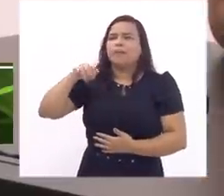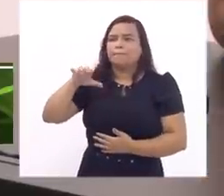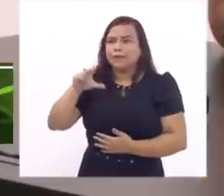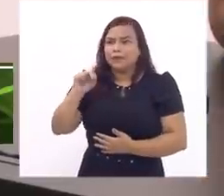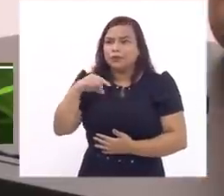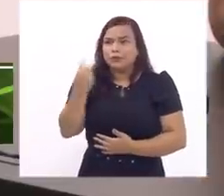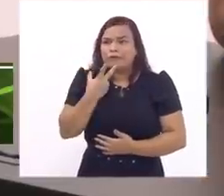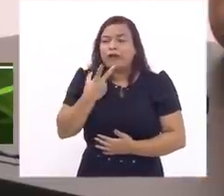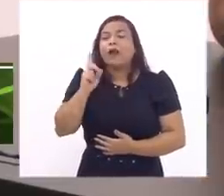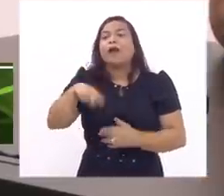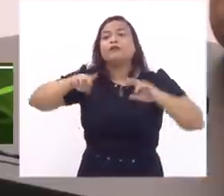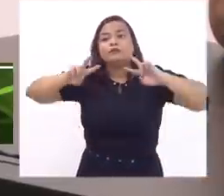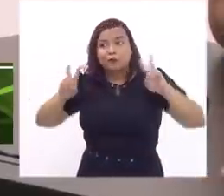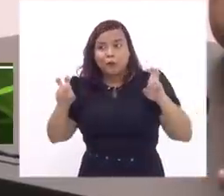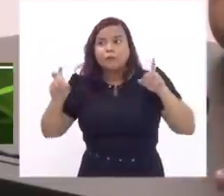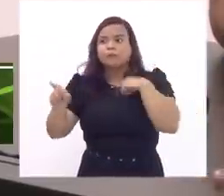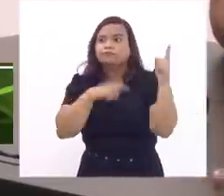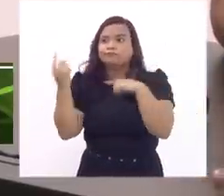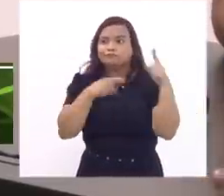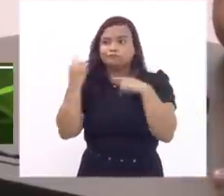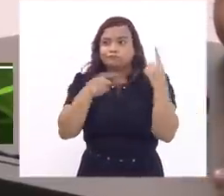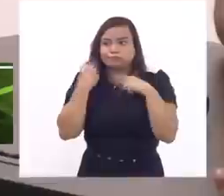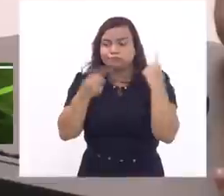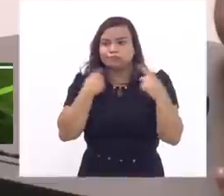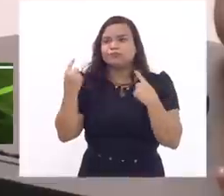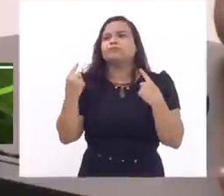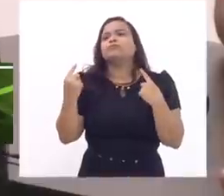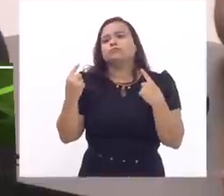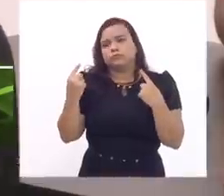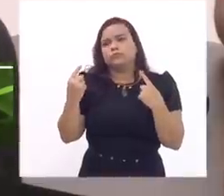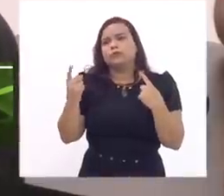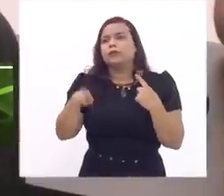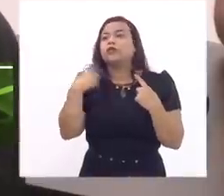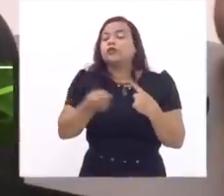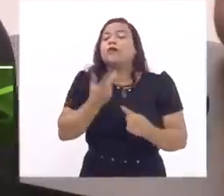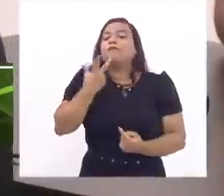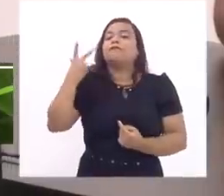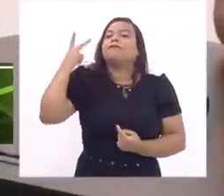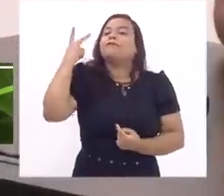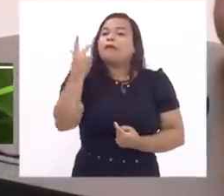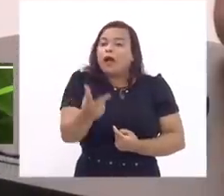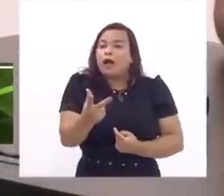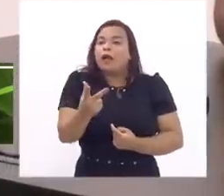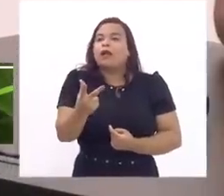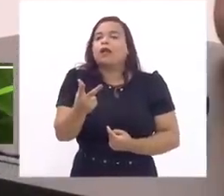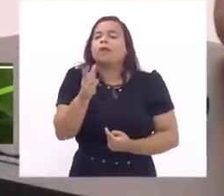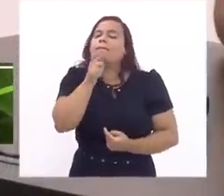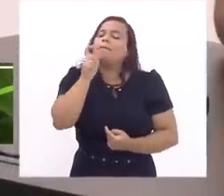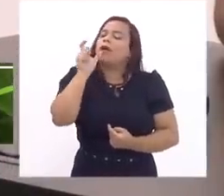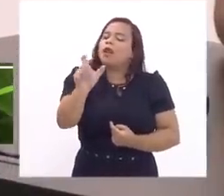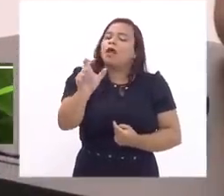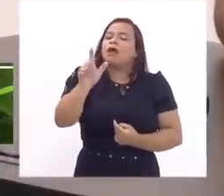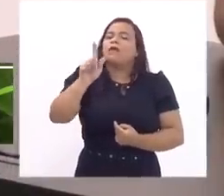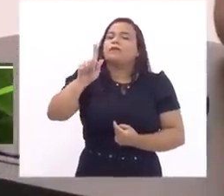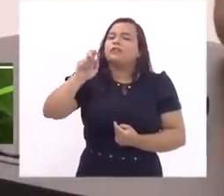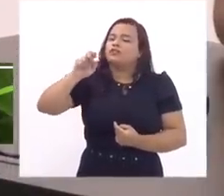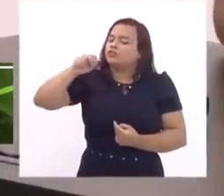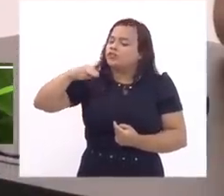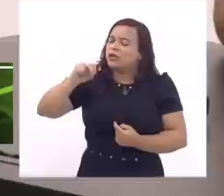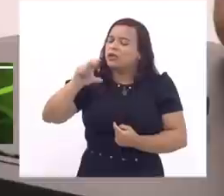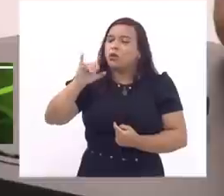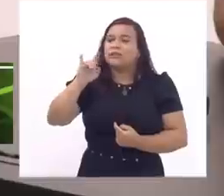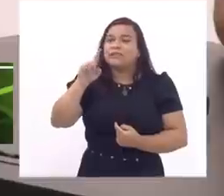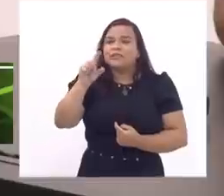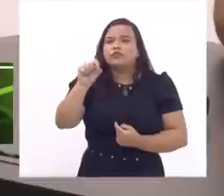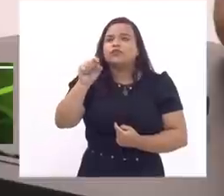à letalidade policial. Quando a gente usa a palavra genocídio, a gente amplia, porque genocídio são